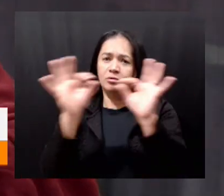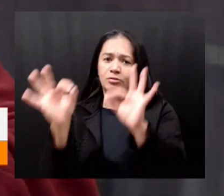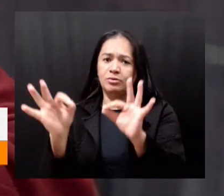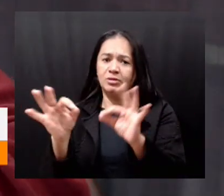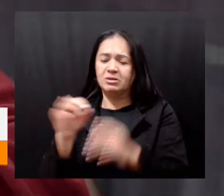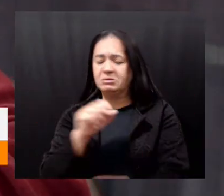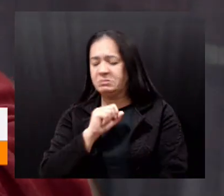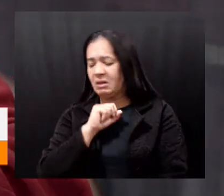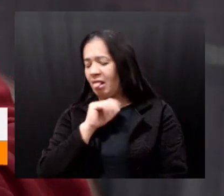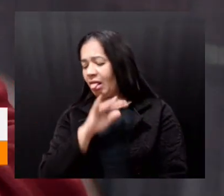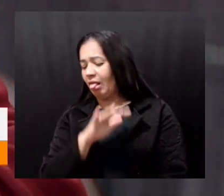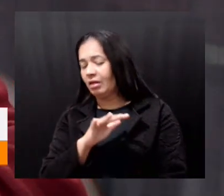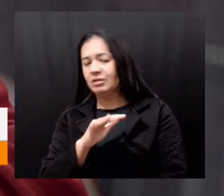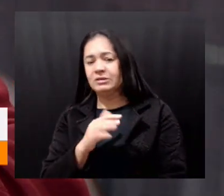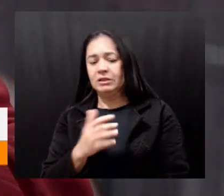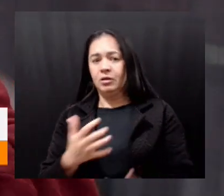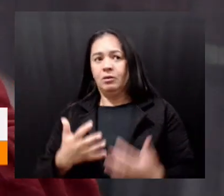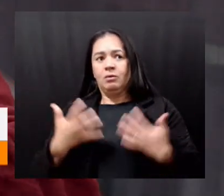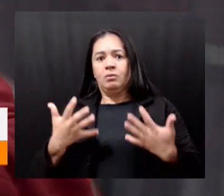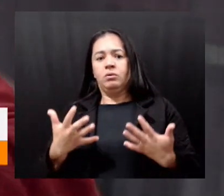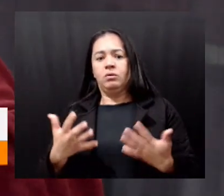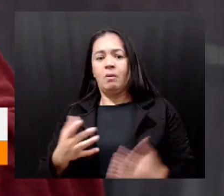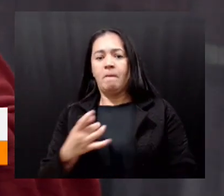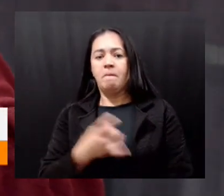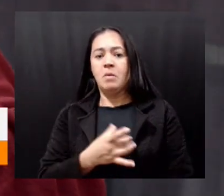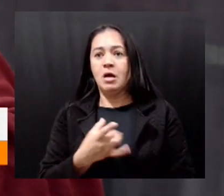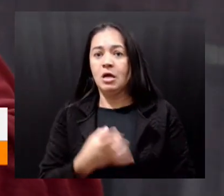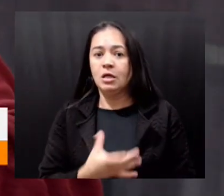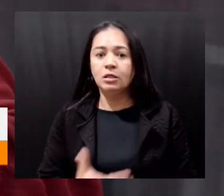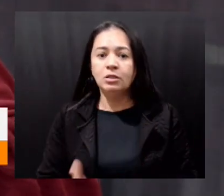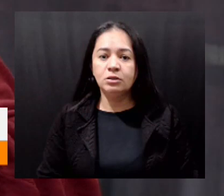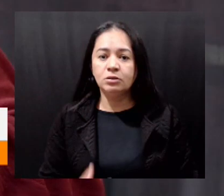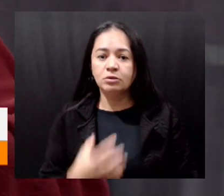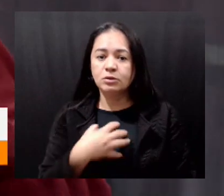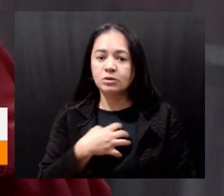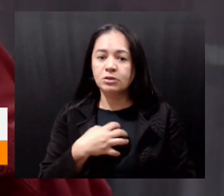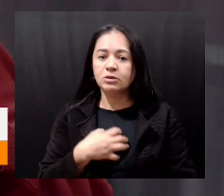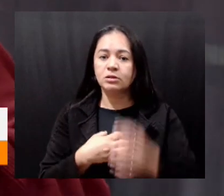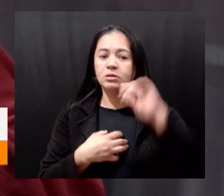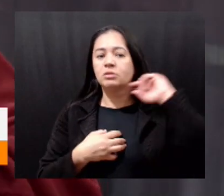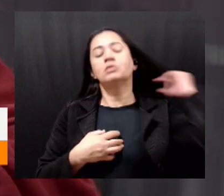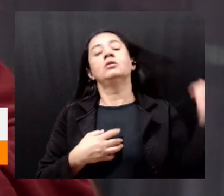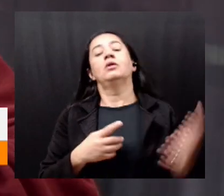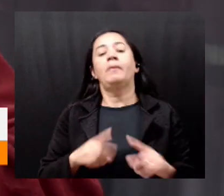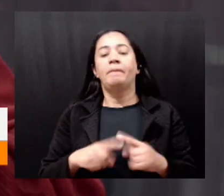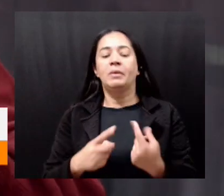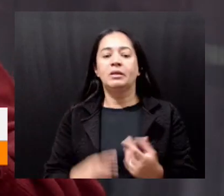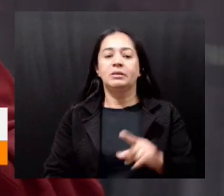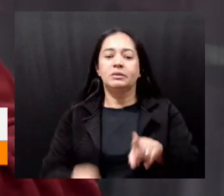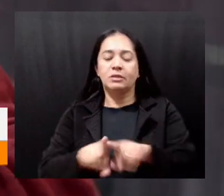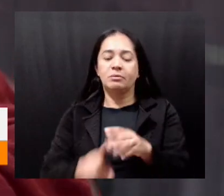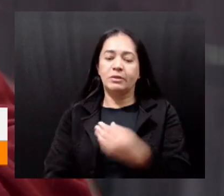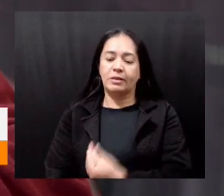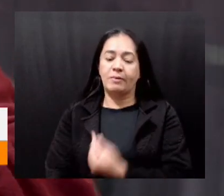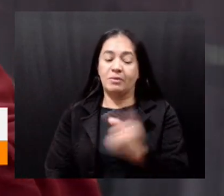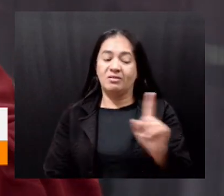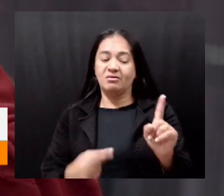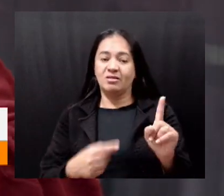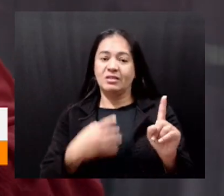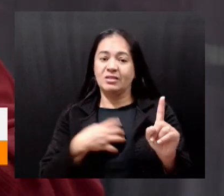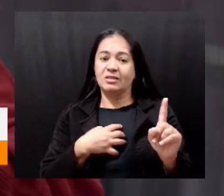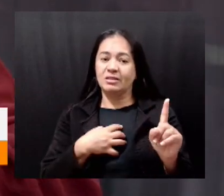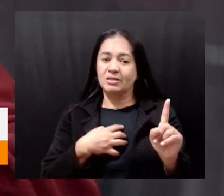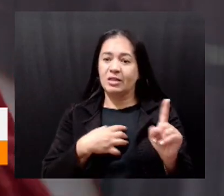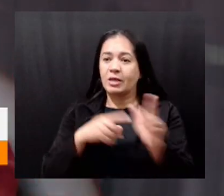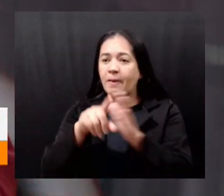sentir assustadas, com medo, amedrontadas, e tem aquele que vai buscar informação ainda com medo, ainda amedrontado, ainda